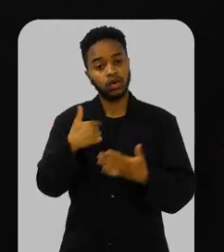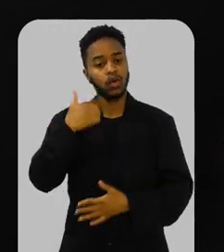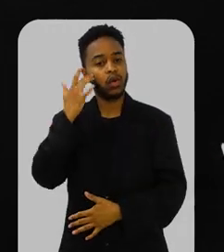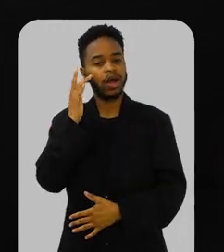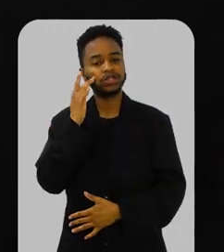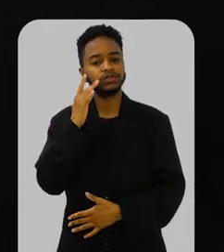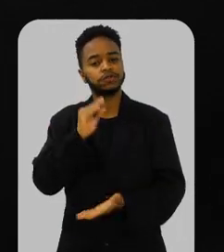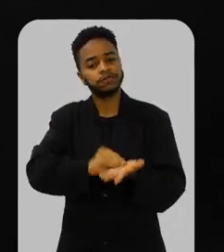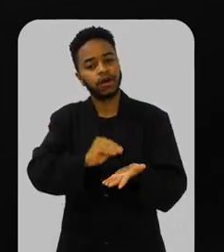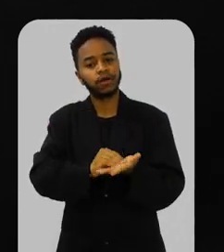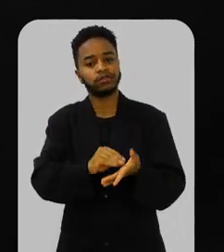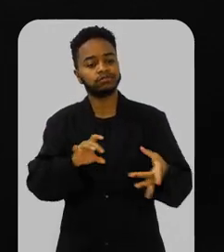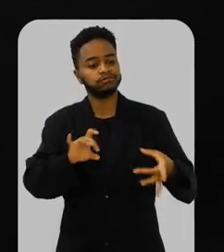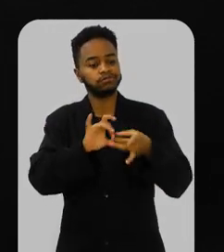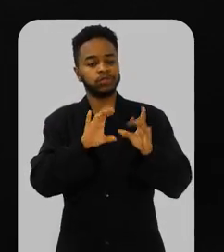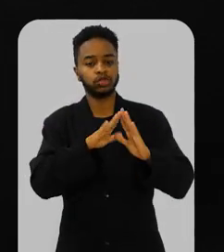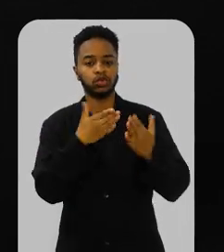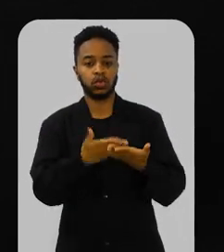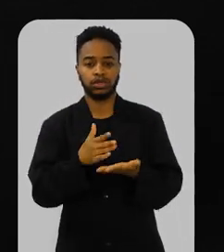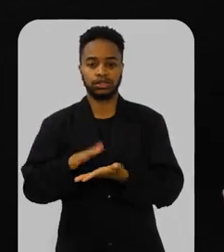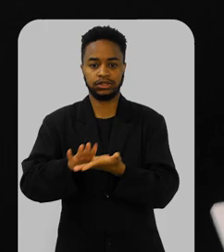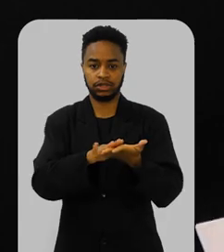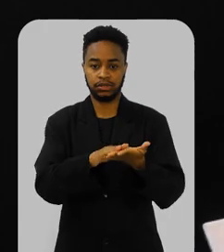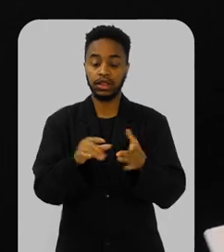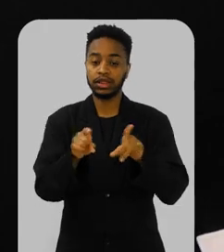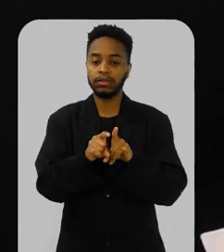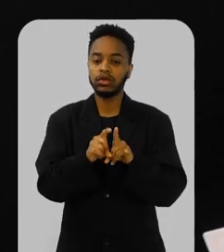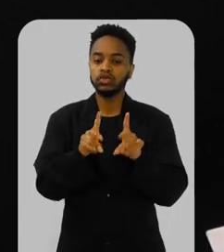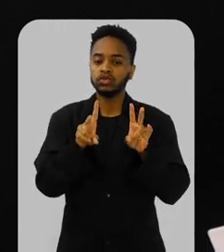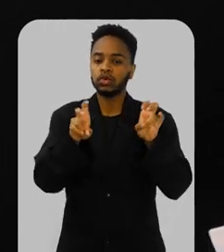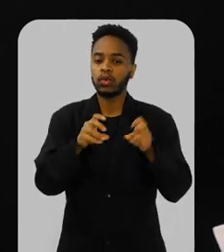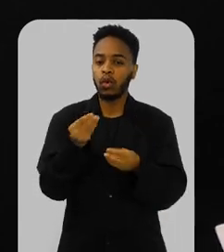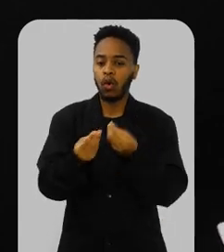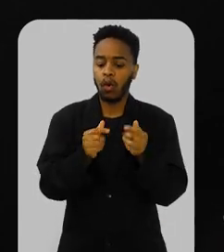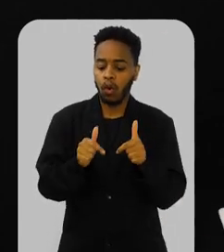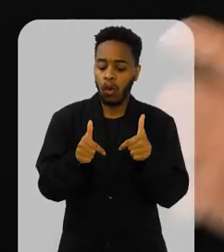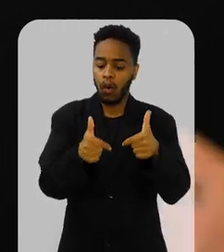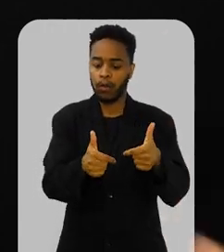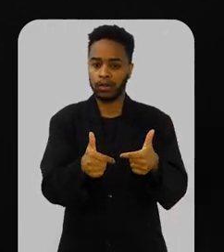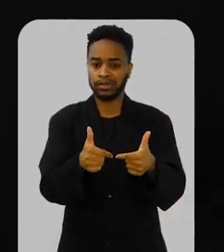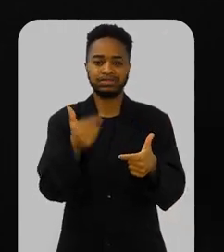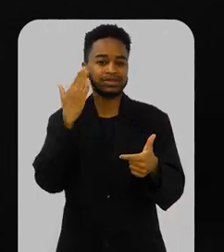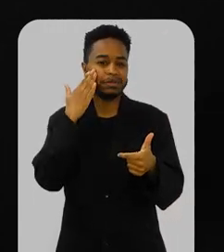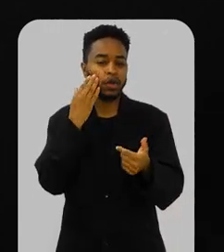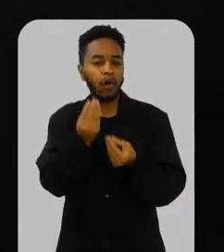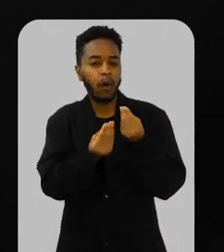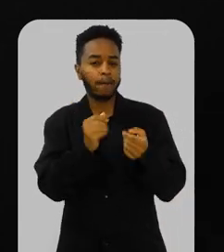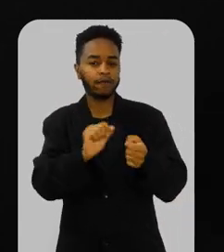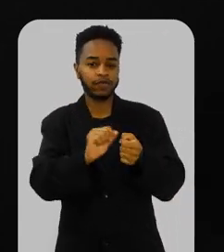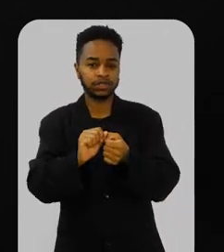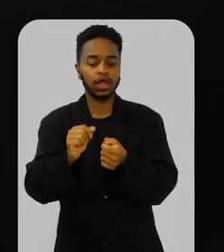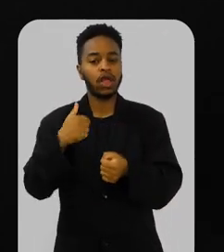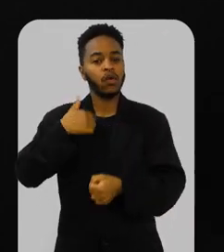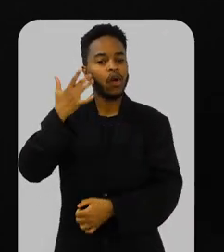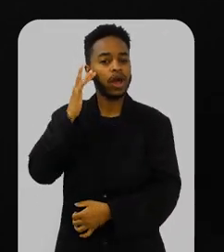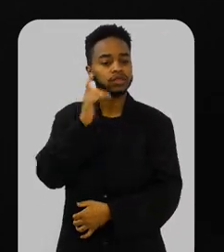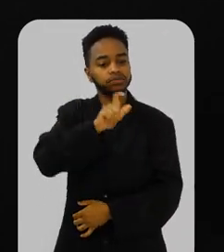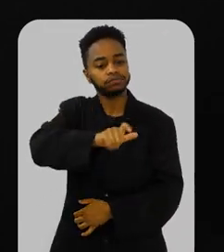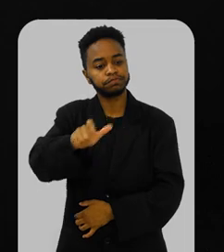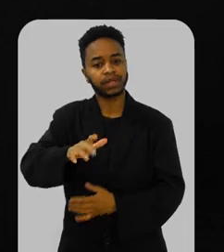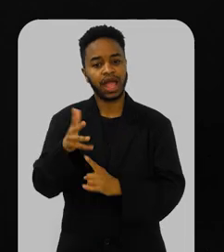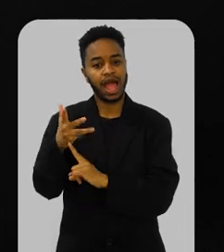que está faltando muito nas escolas aqui. E já para o saber fazer, eu acho que o artista em